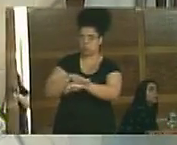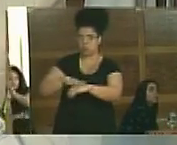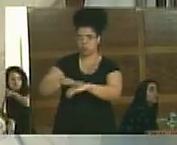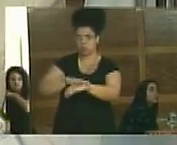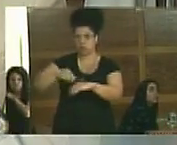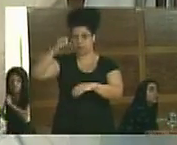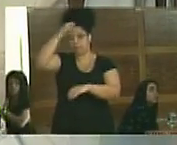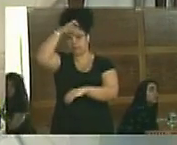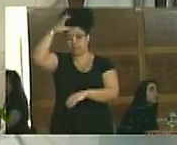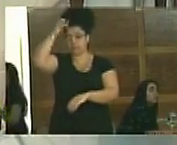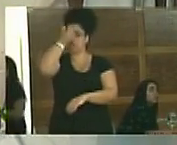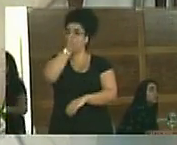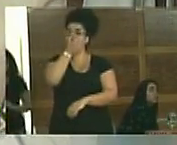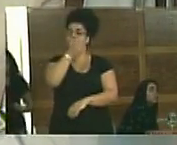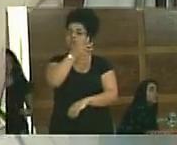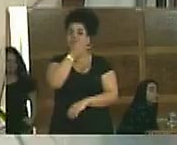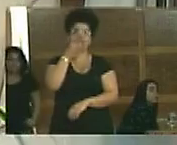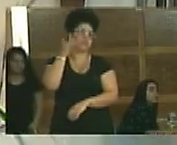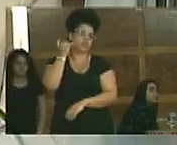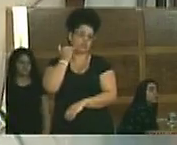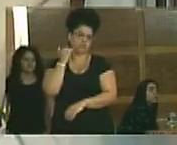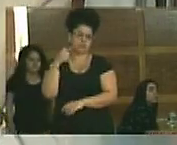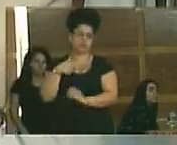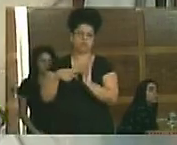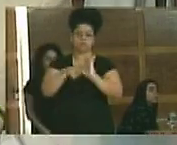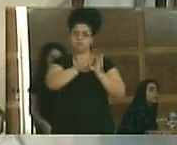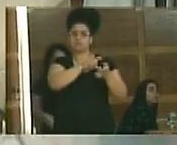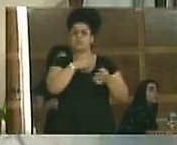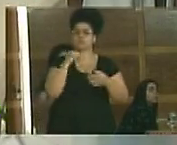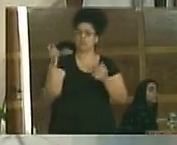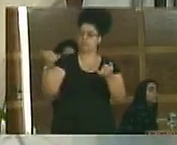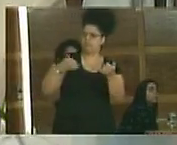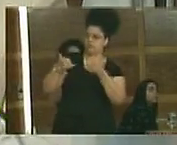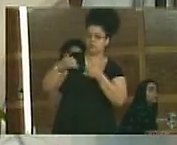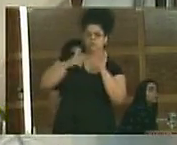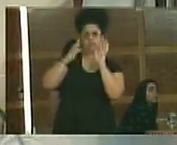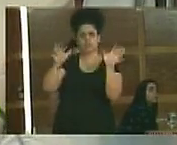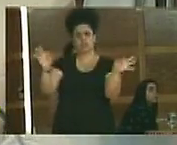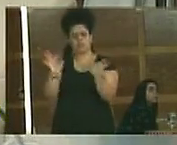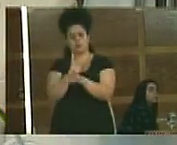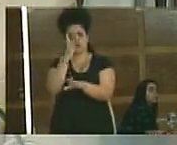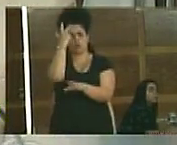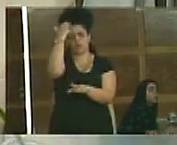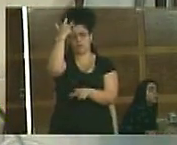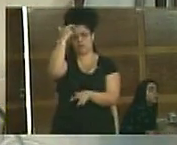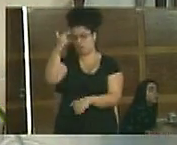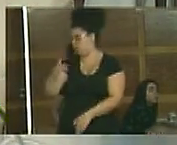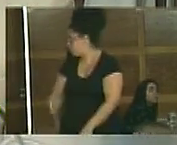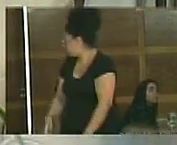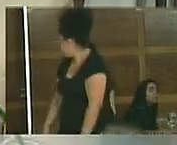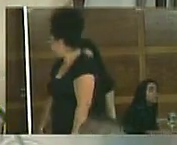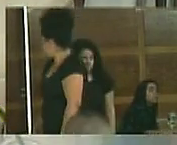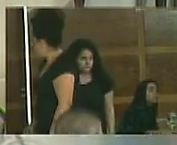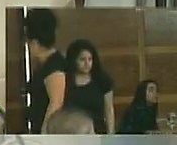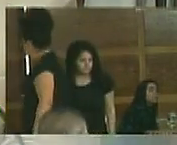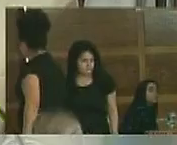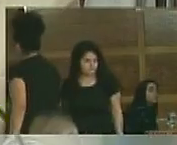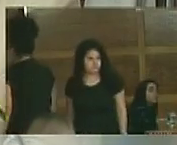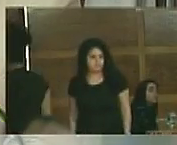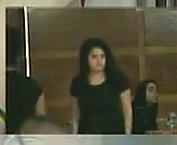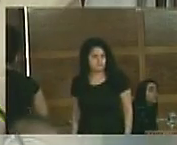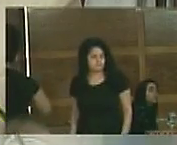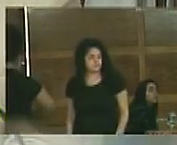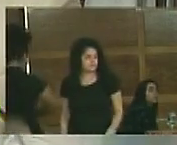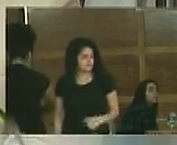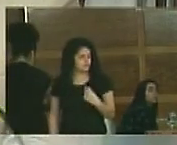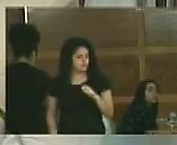das coisas, a última vez que eu falei com ele, ele falou, não, já me falaram que está normalizado. Então, falar para o senhor prefeito Fernando Jordão que eu estou aqui, não